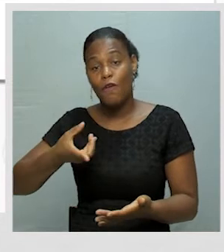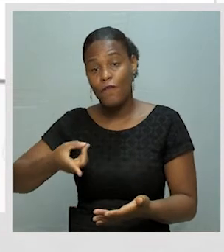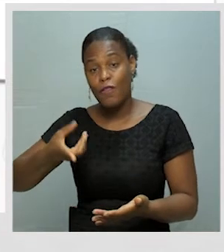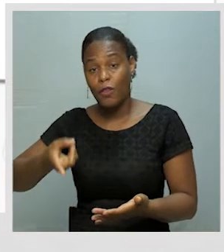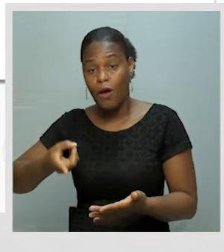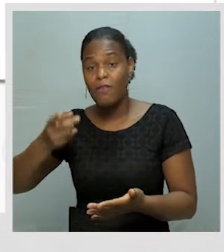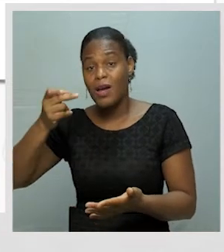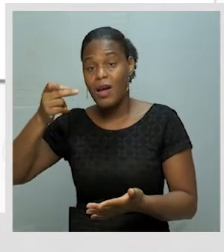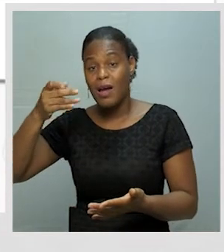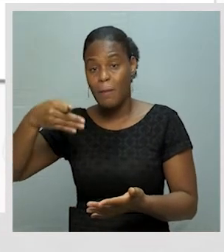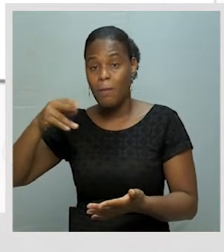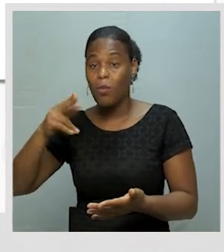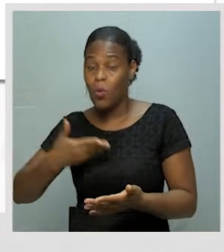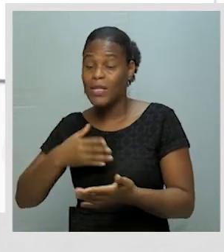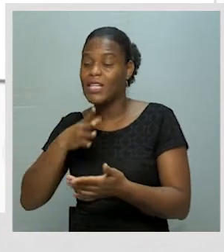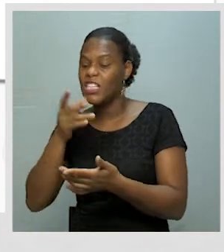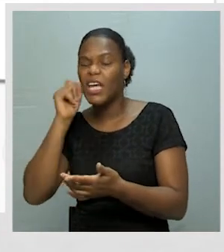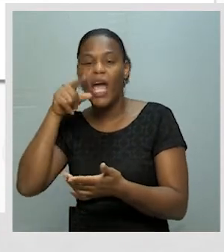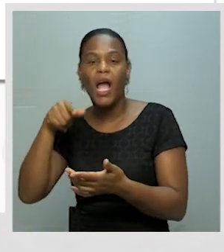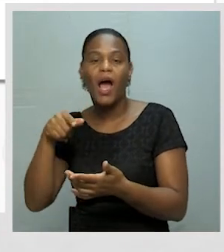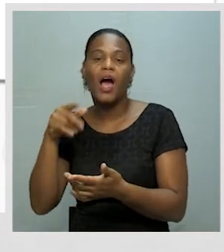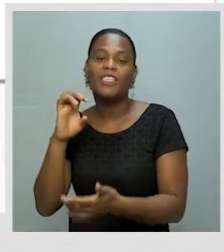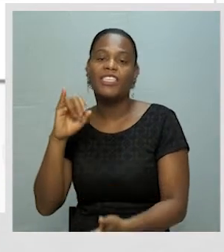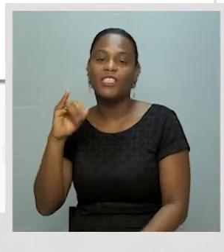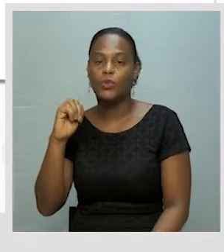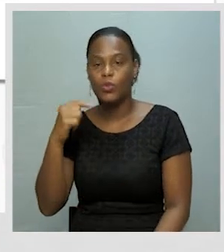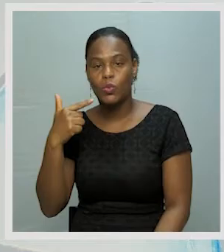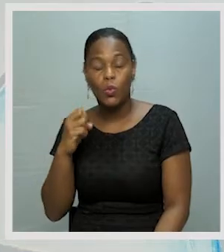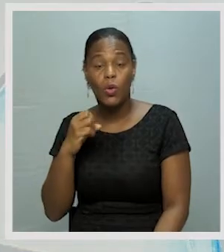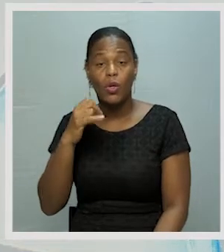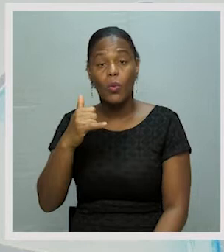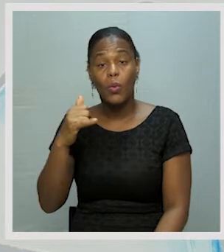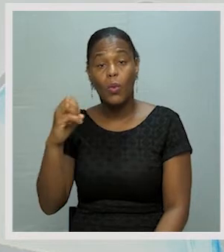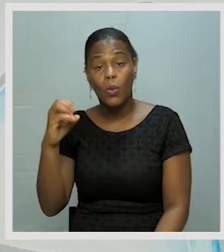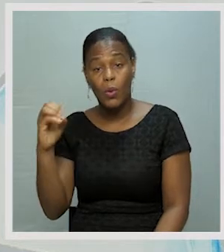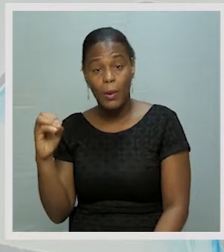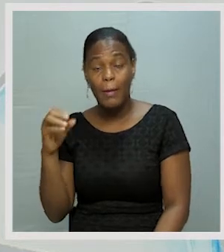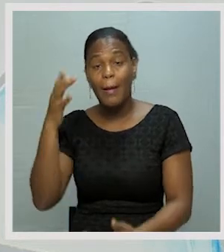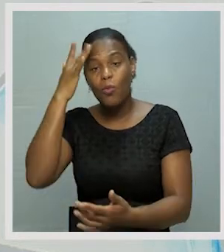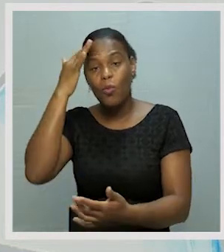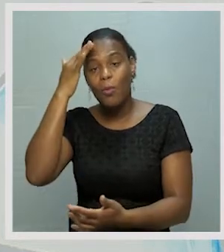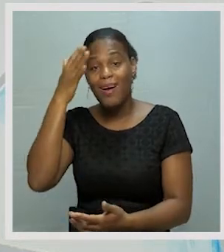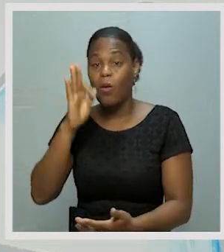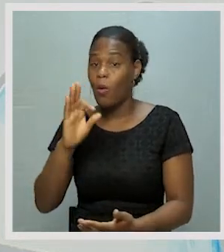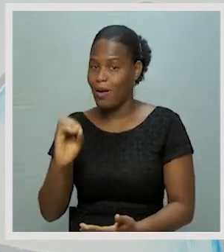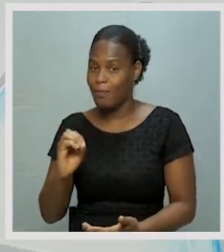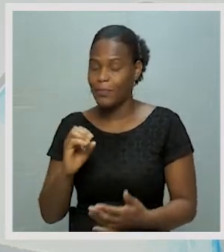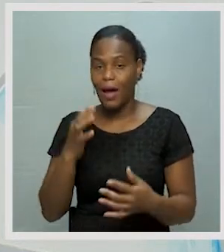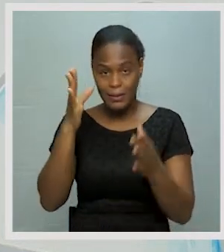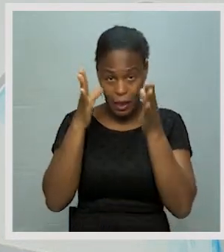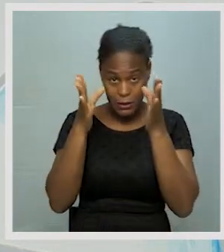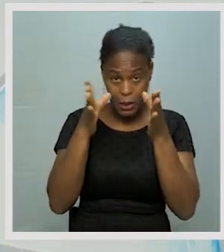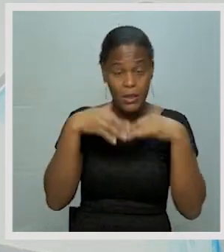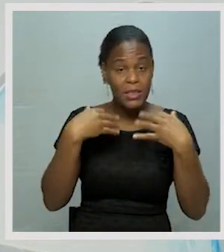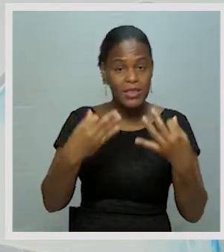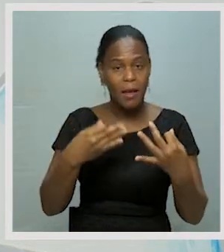Sisto, 2000, na página 40. Muita atenção a isto, sempre fazendo estas referências,